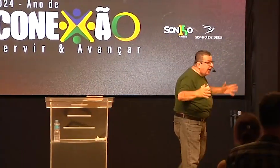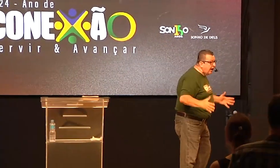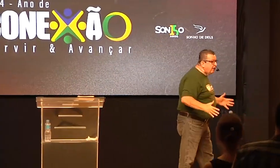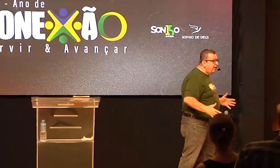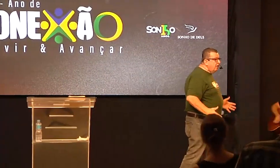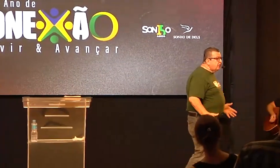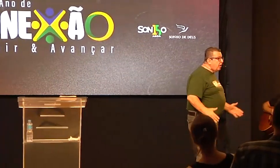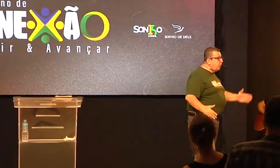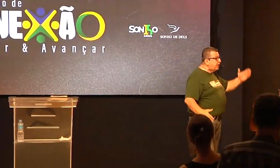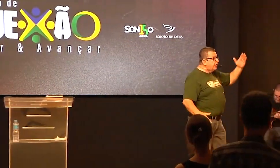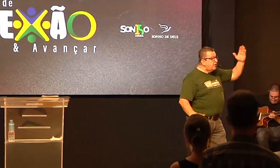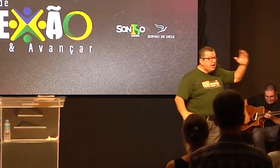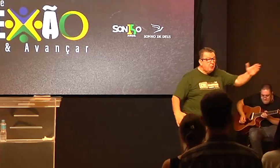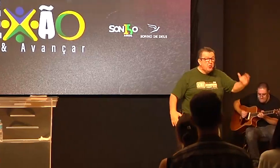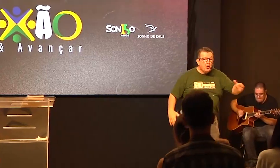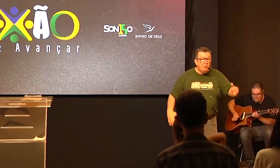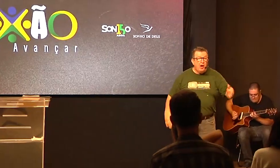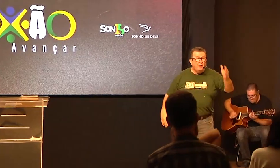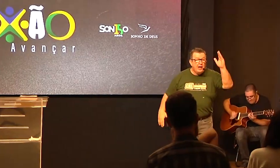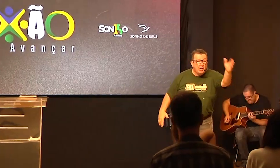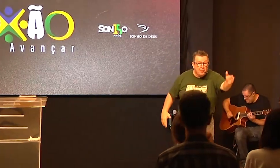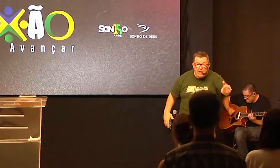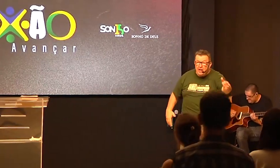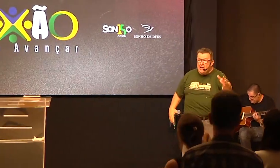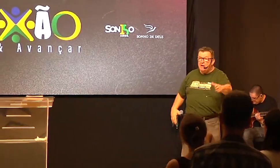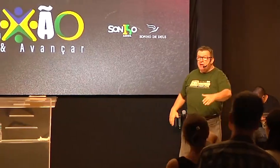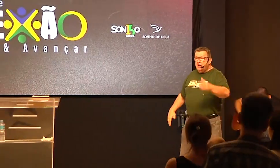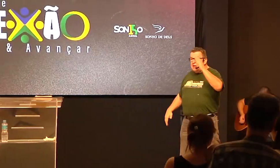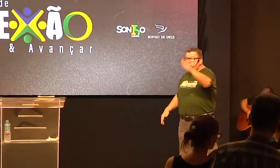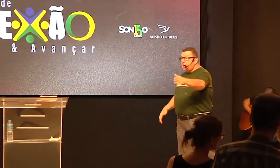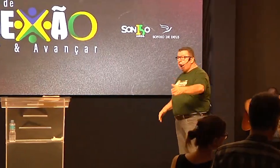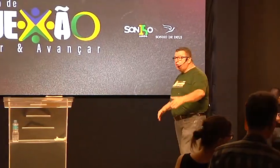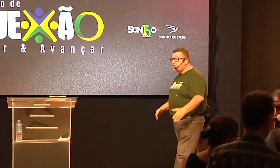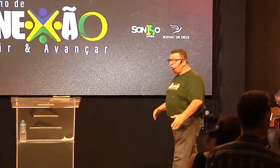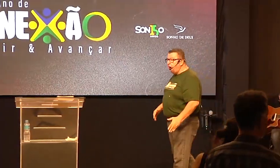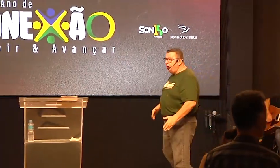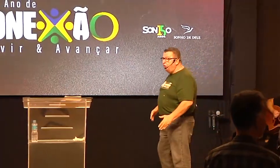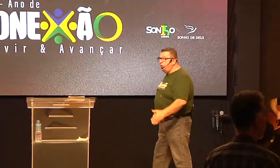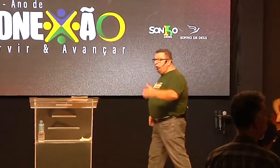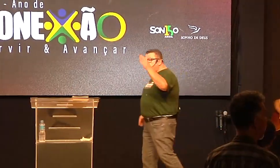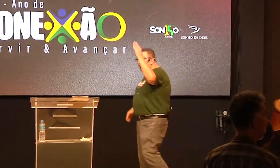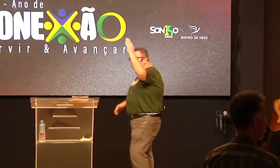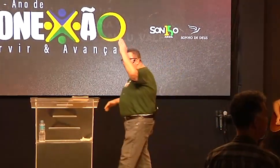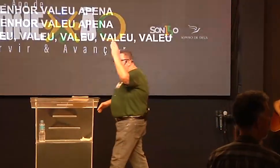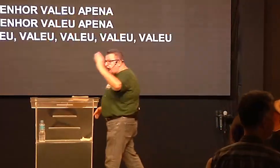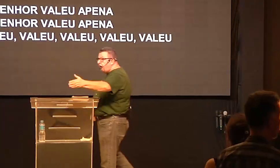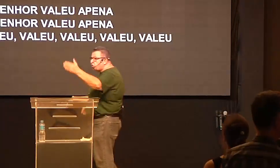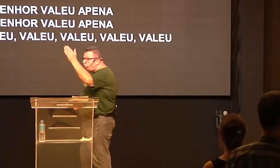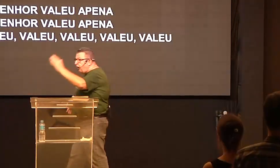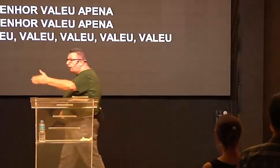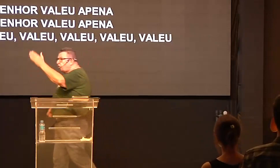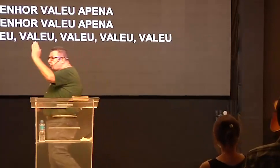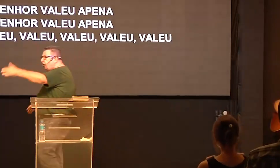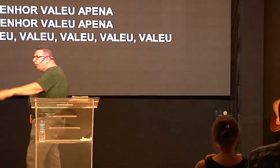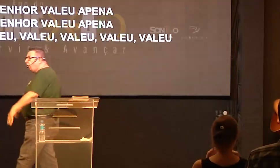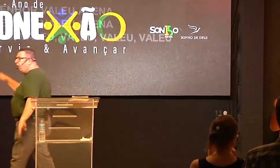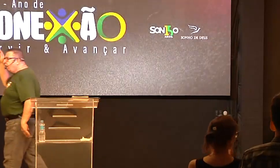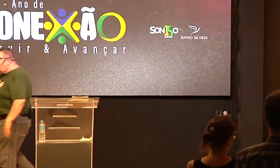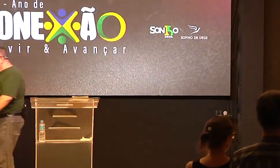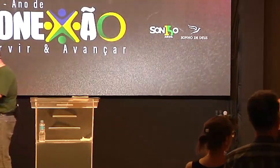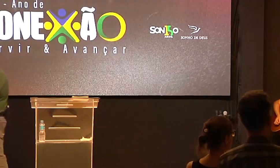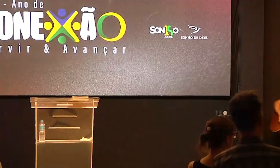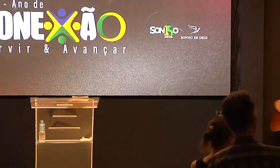pena. Você pode dizer para o seu irmão, vale a pena. Diga para o seu irmão, diga para